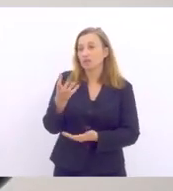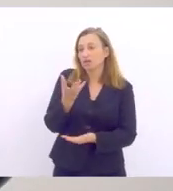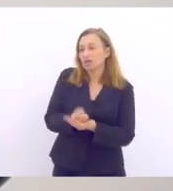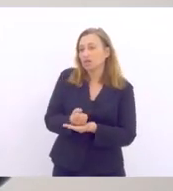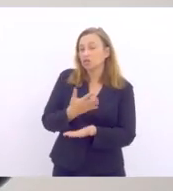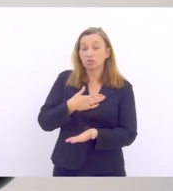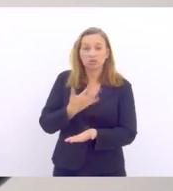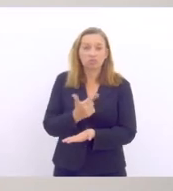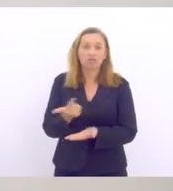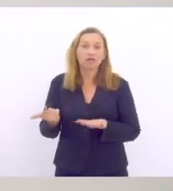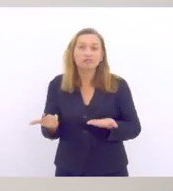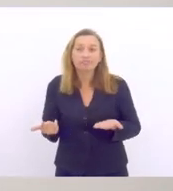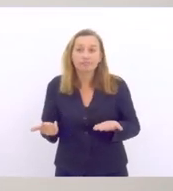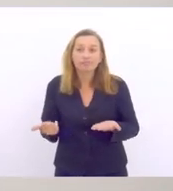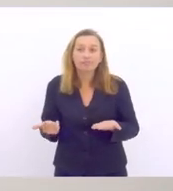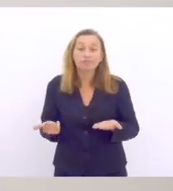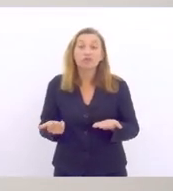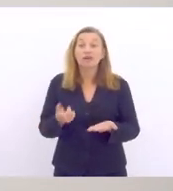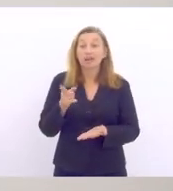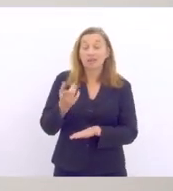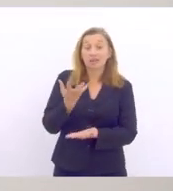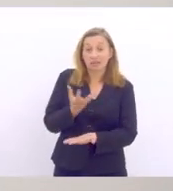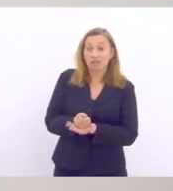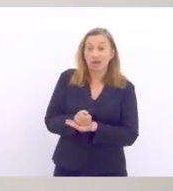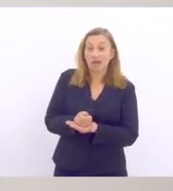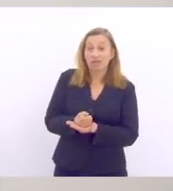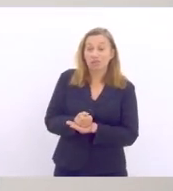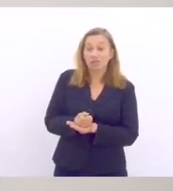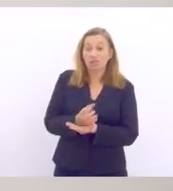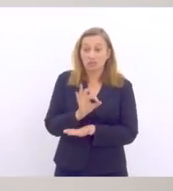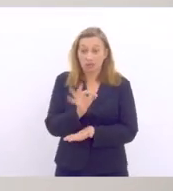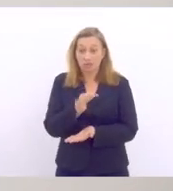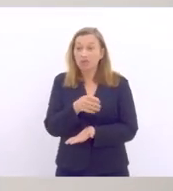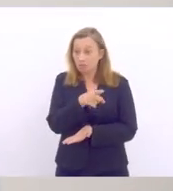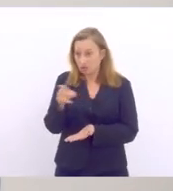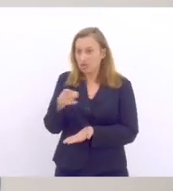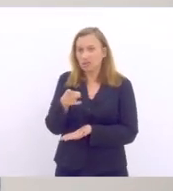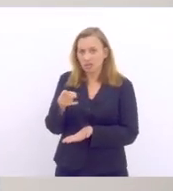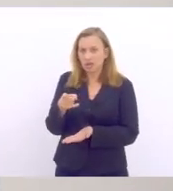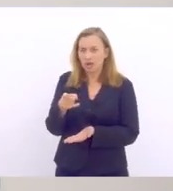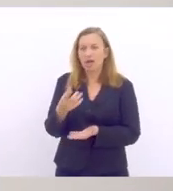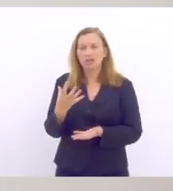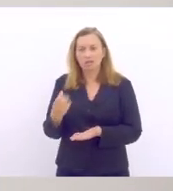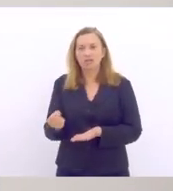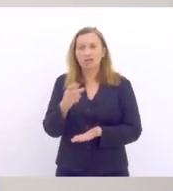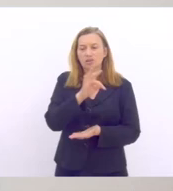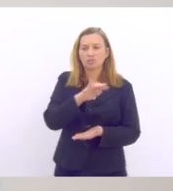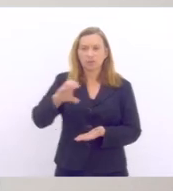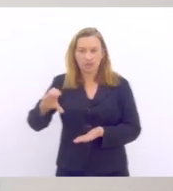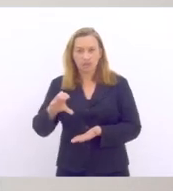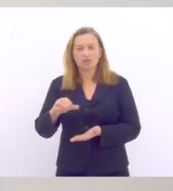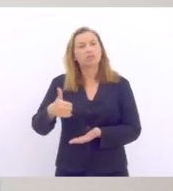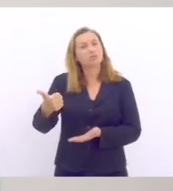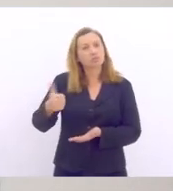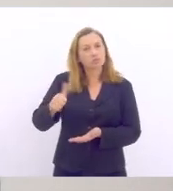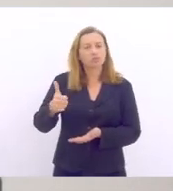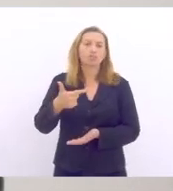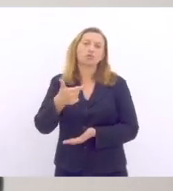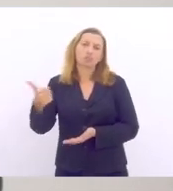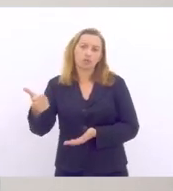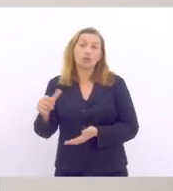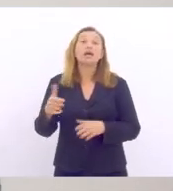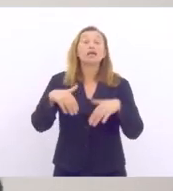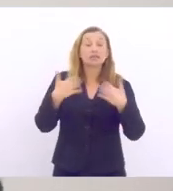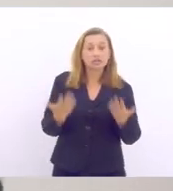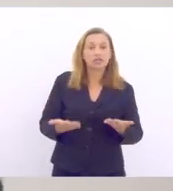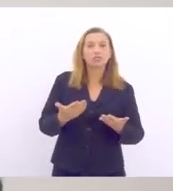comigo. Né? Esse cadastro ele foi firmado e vocês aceitaram no TAC de 2011, né? Então esse